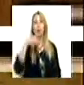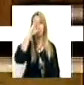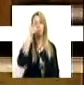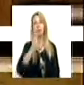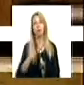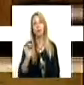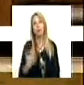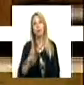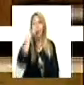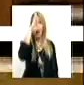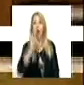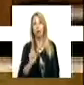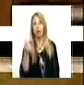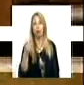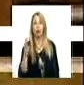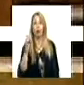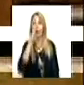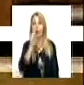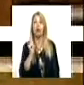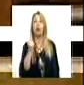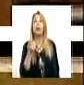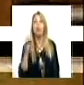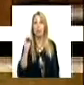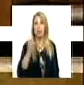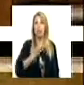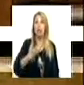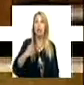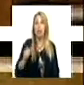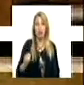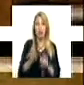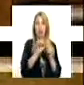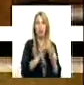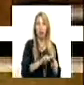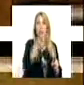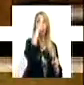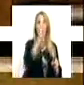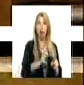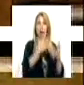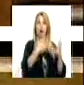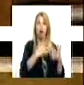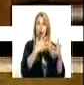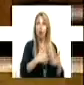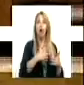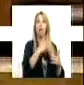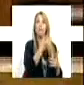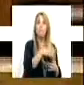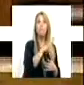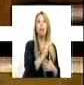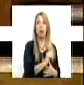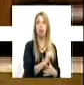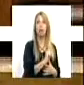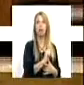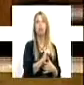o orçamento de um governo PSD-CDS e este orçamento do governo PS sujeito a